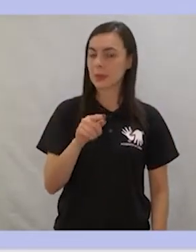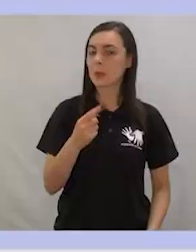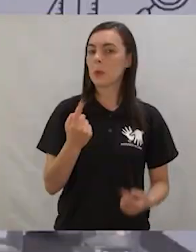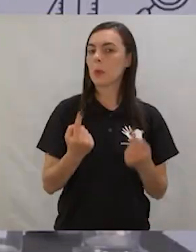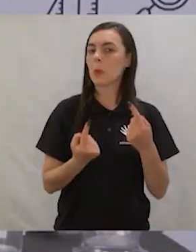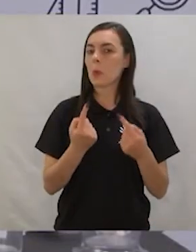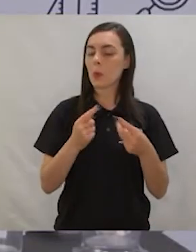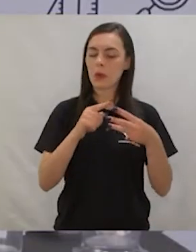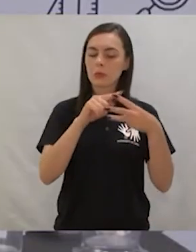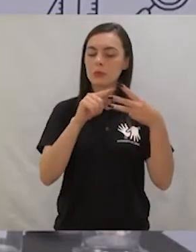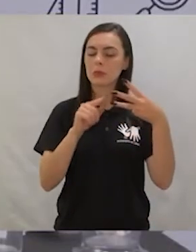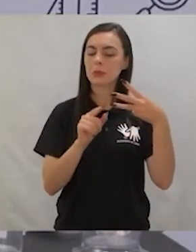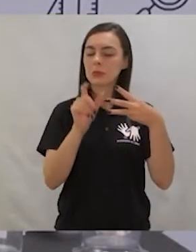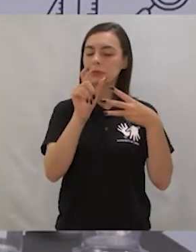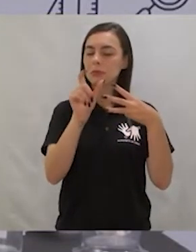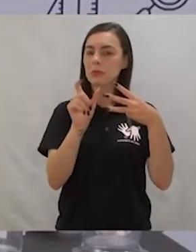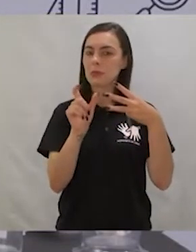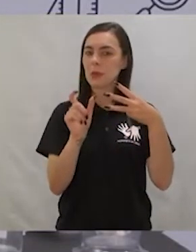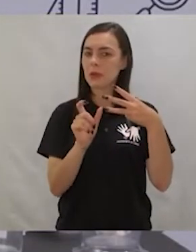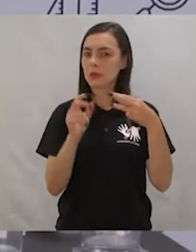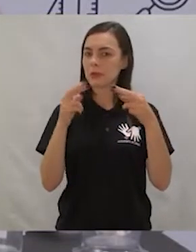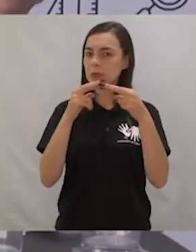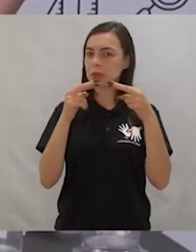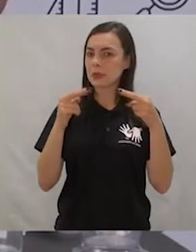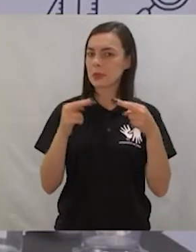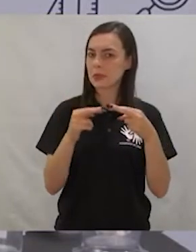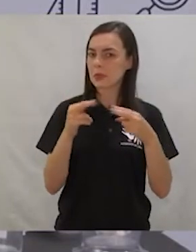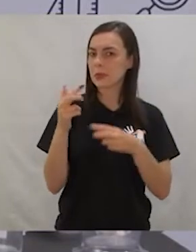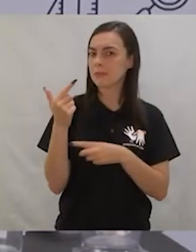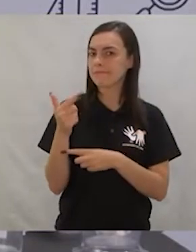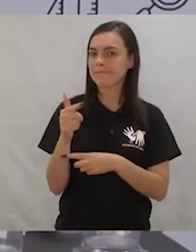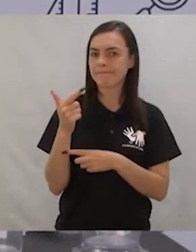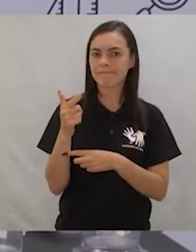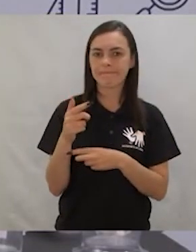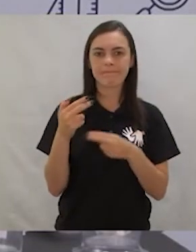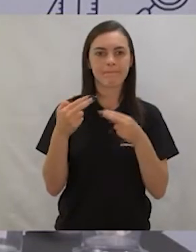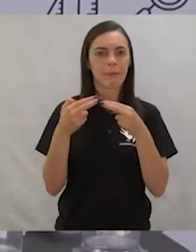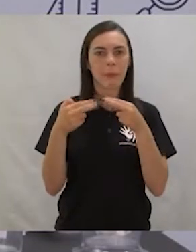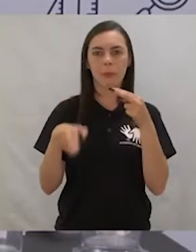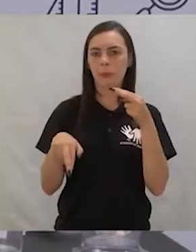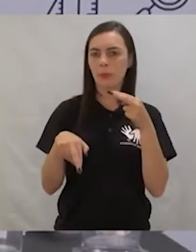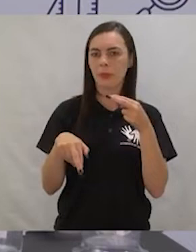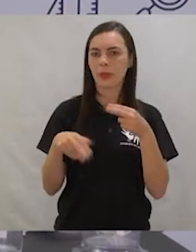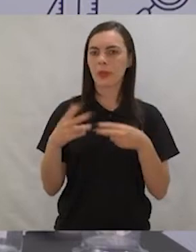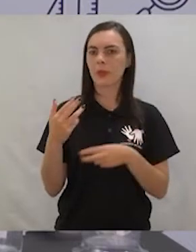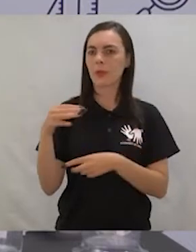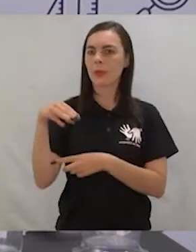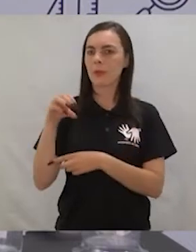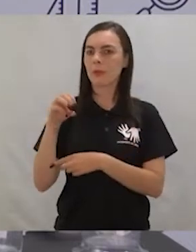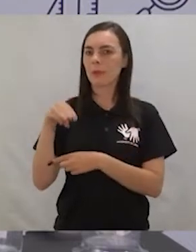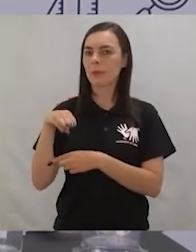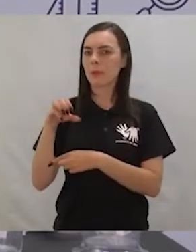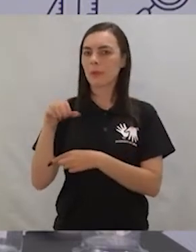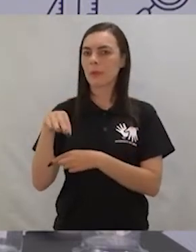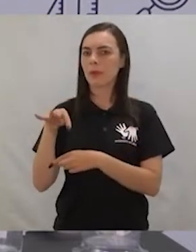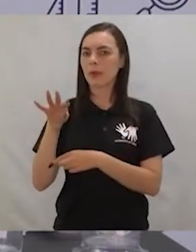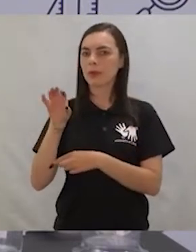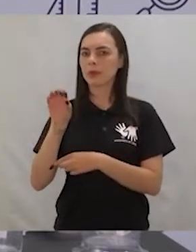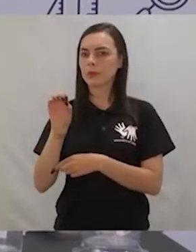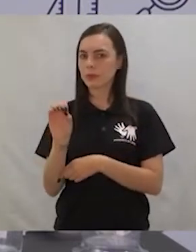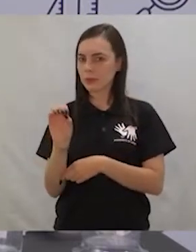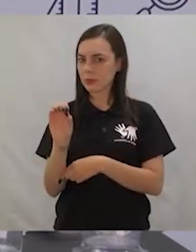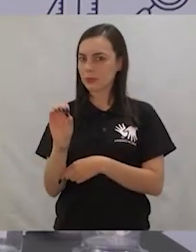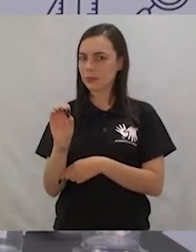casa, qual dessas 3 palavras que não rima, que não termina igual a